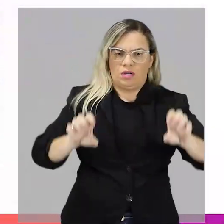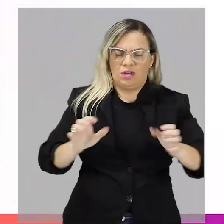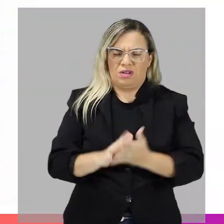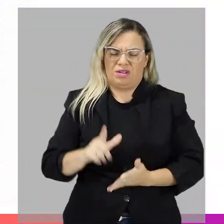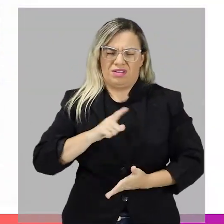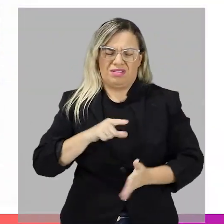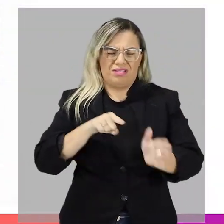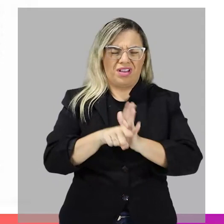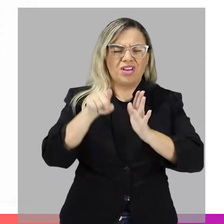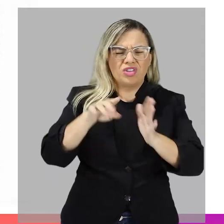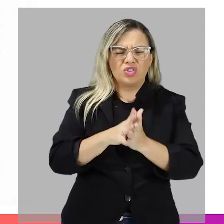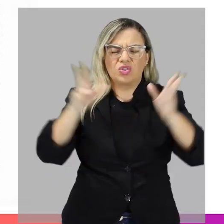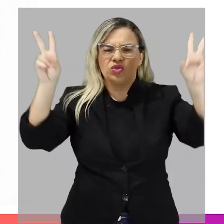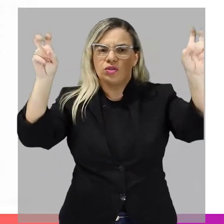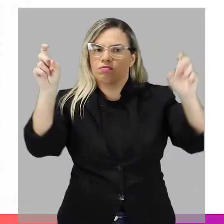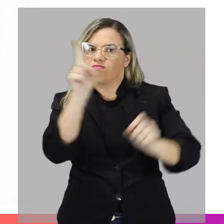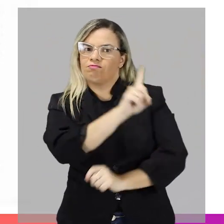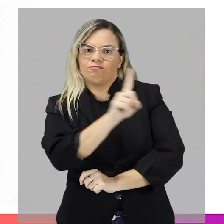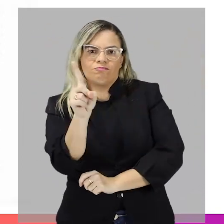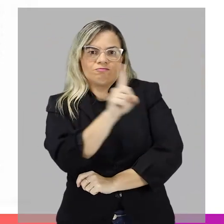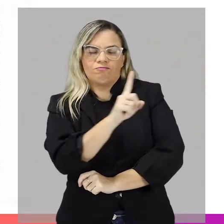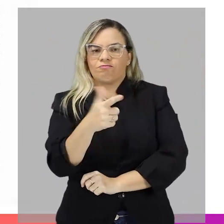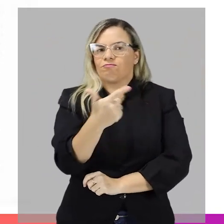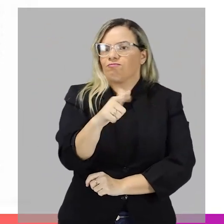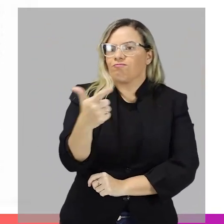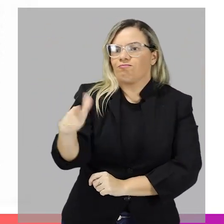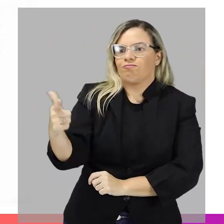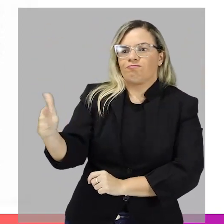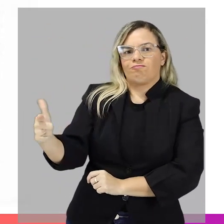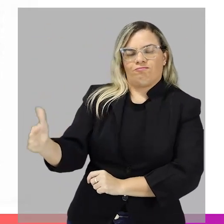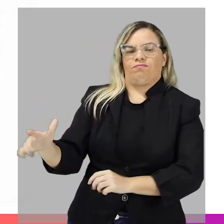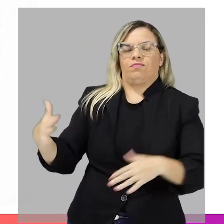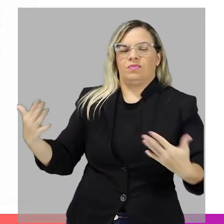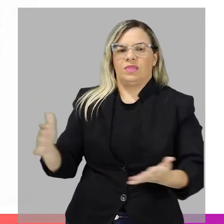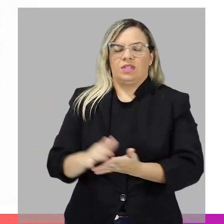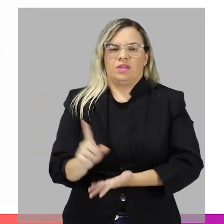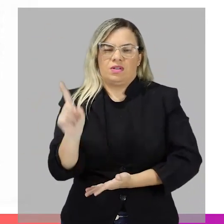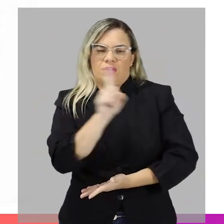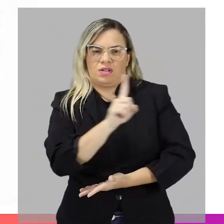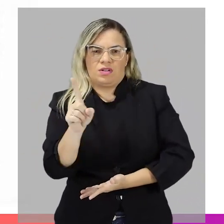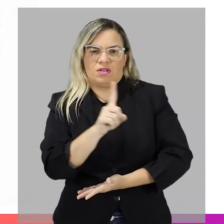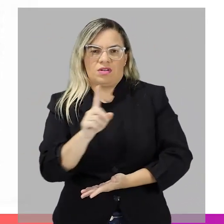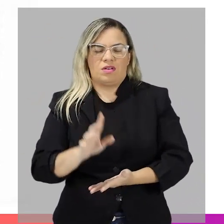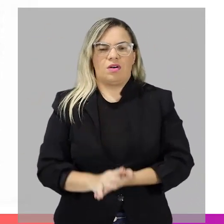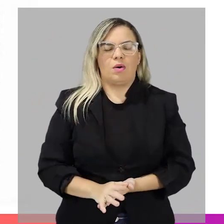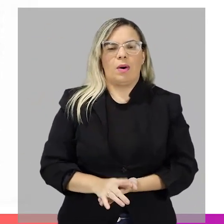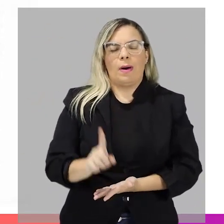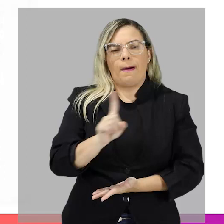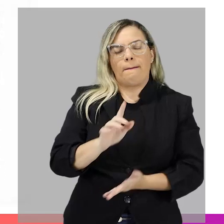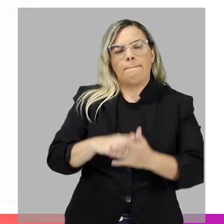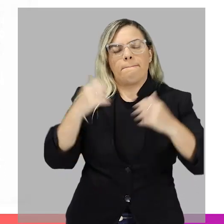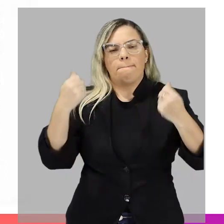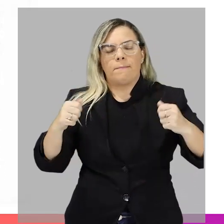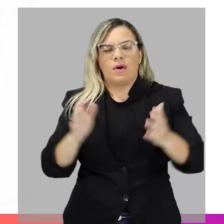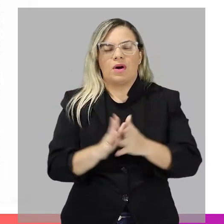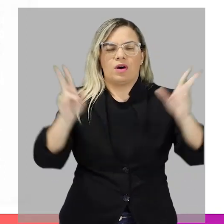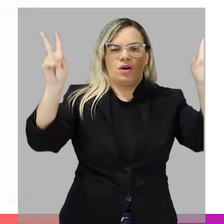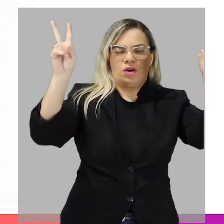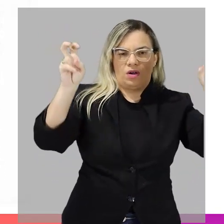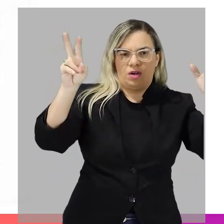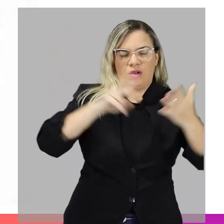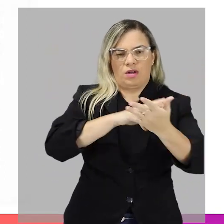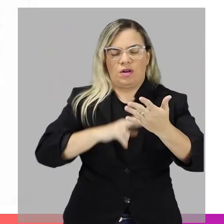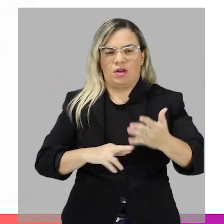título? Não, não possui título. Vocês não irão colocar um título na redação de